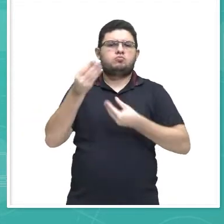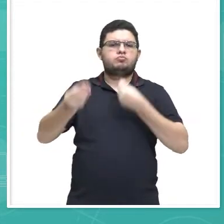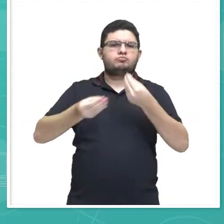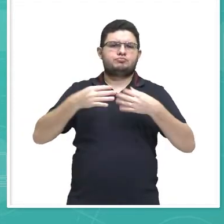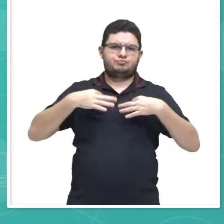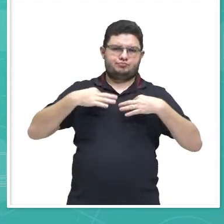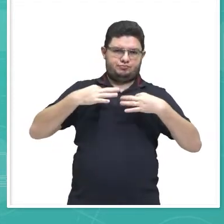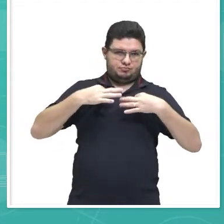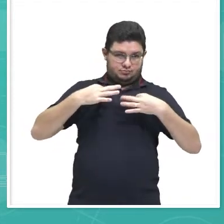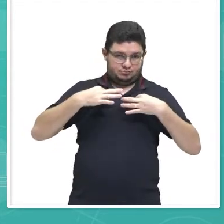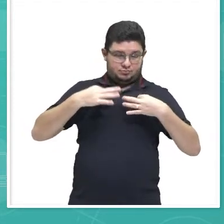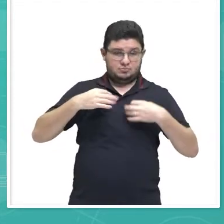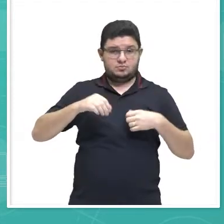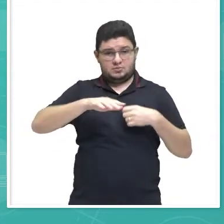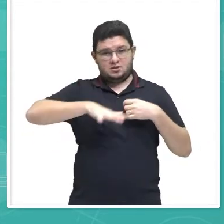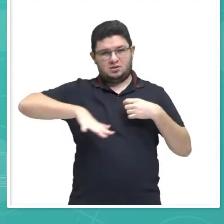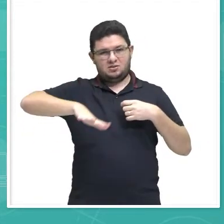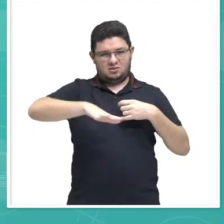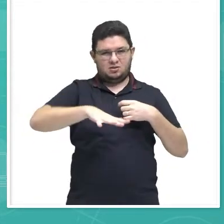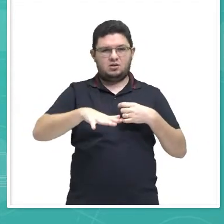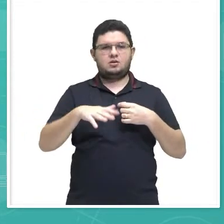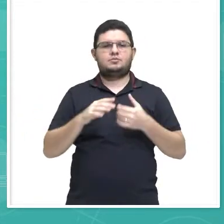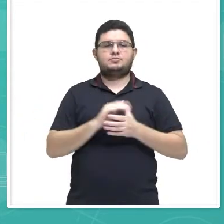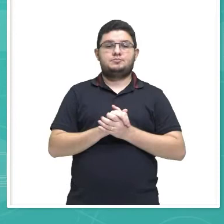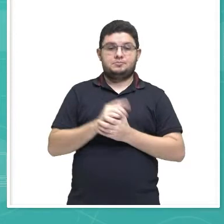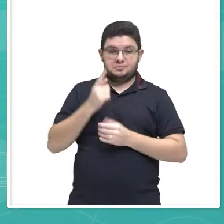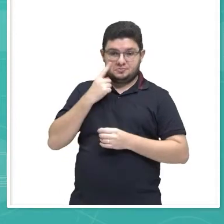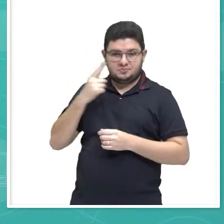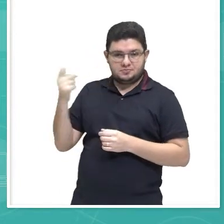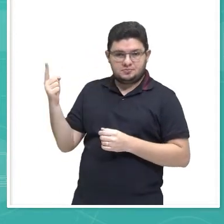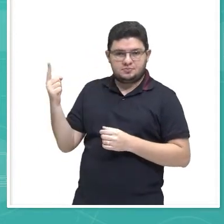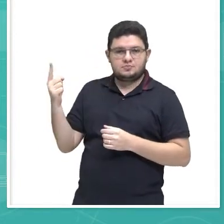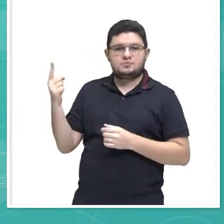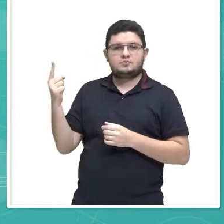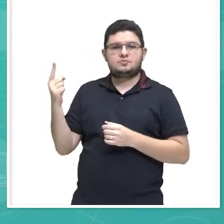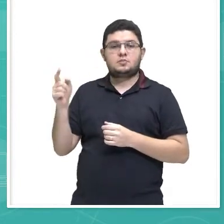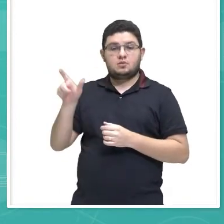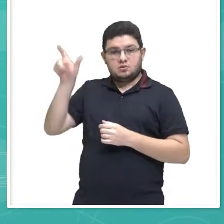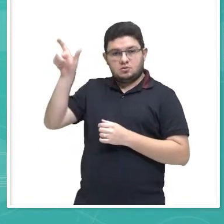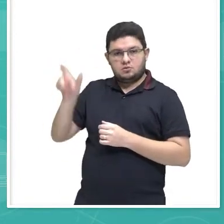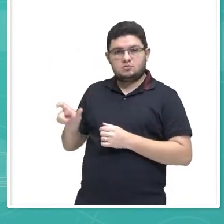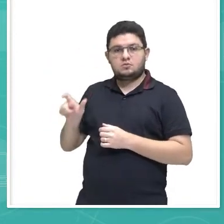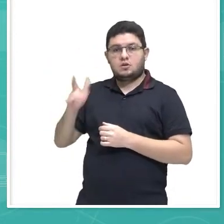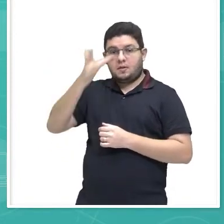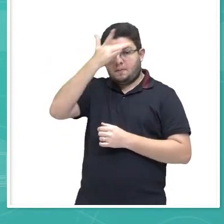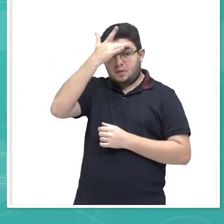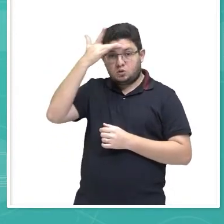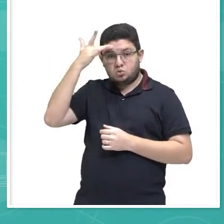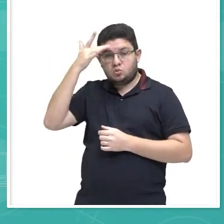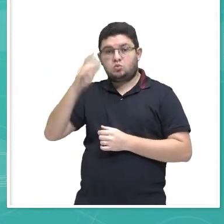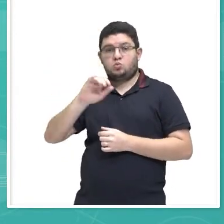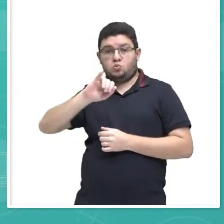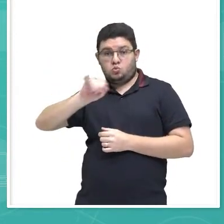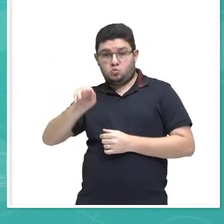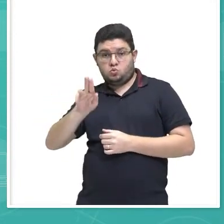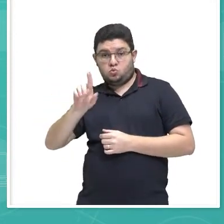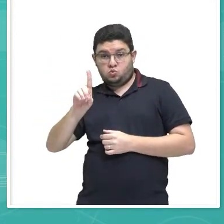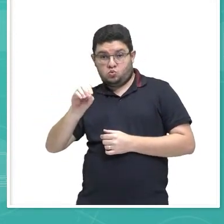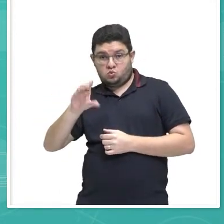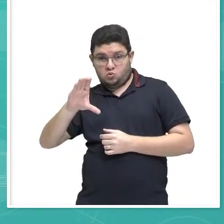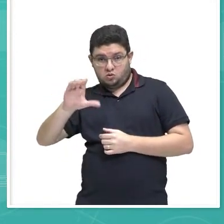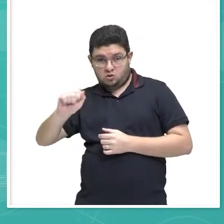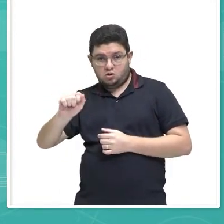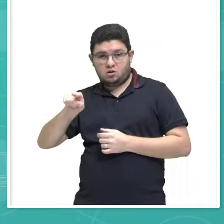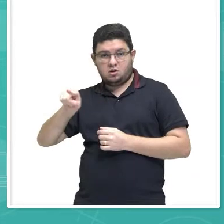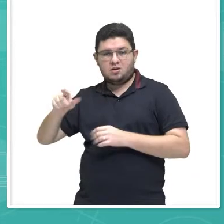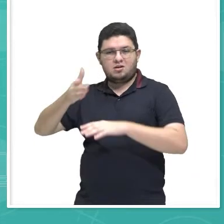vestir dentro do judô. Tá? Como é que o judoca, que é o praticante de judô, ele se veste para as